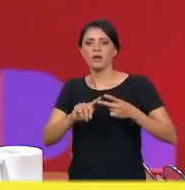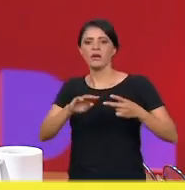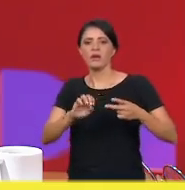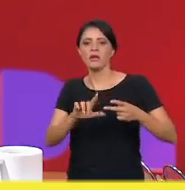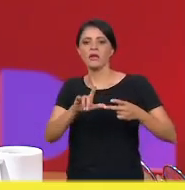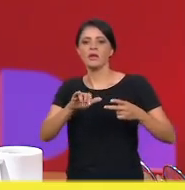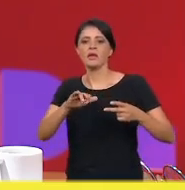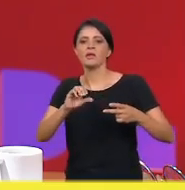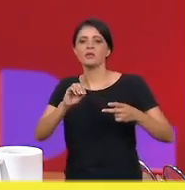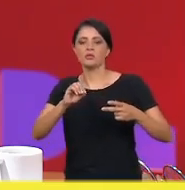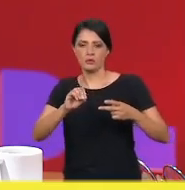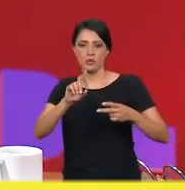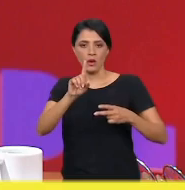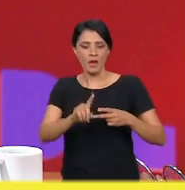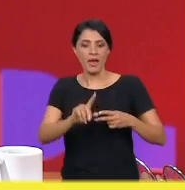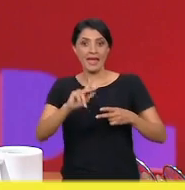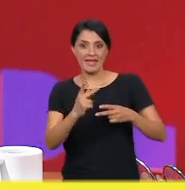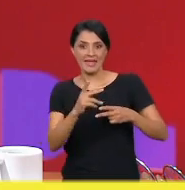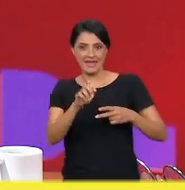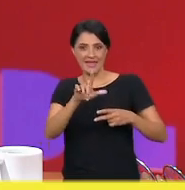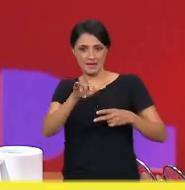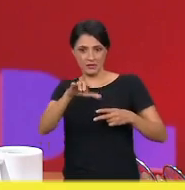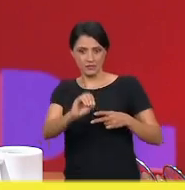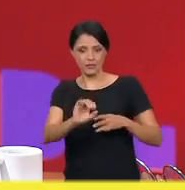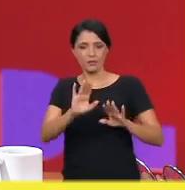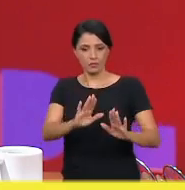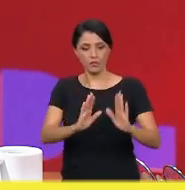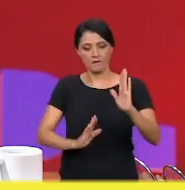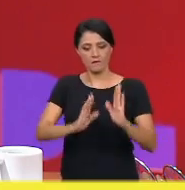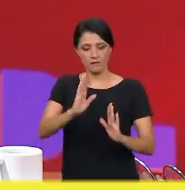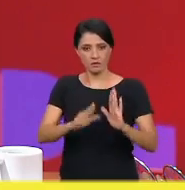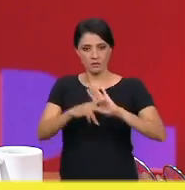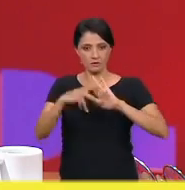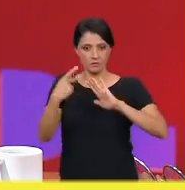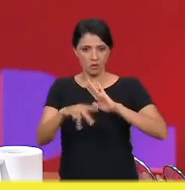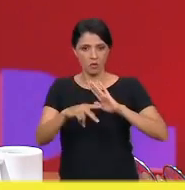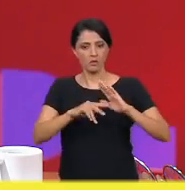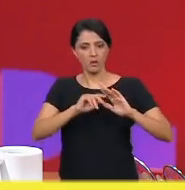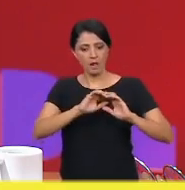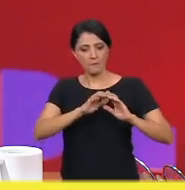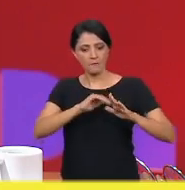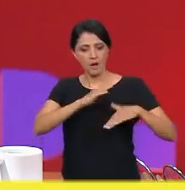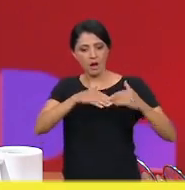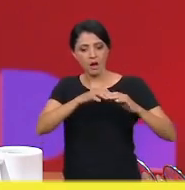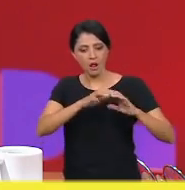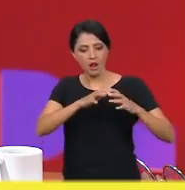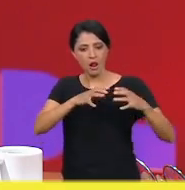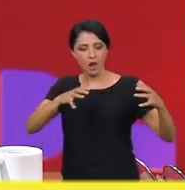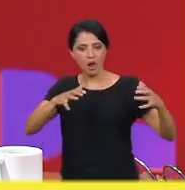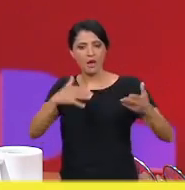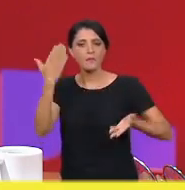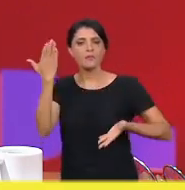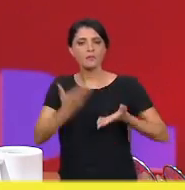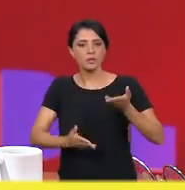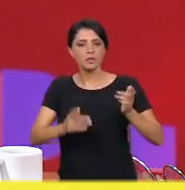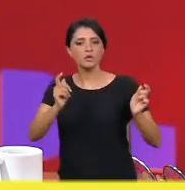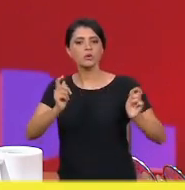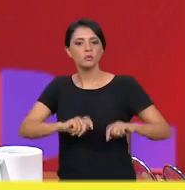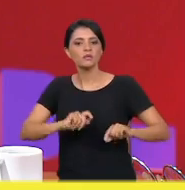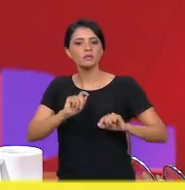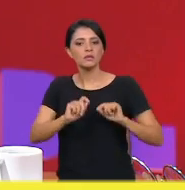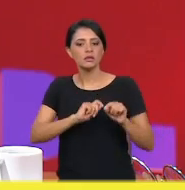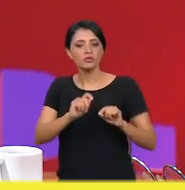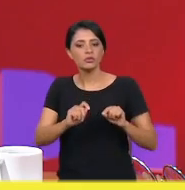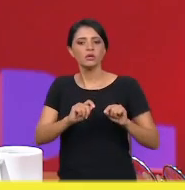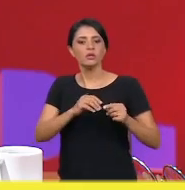Mas elas foram a fase das estrelas foi se desenvolvendo, elas foram perdendo, né, a capacidade